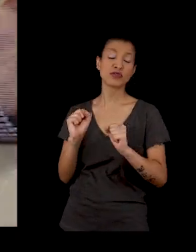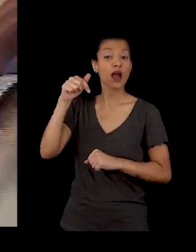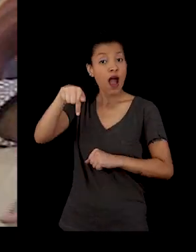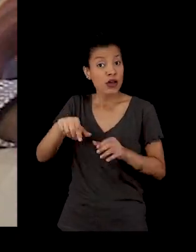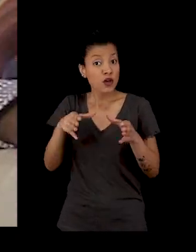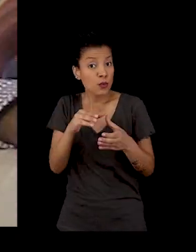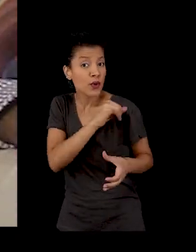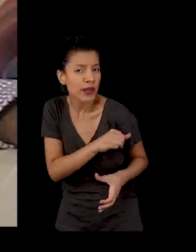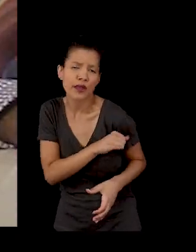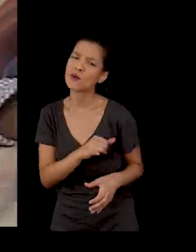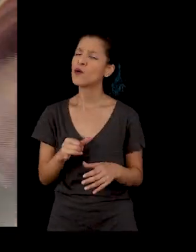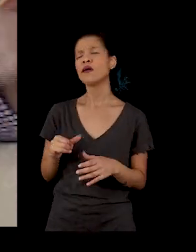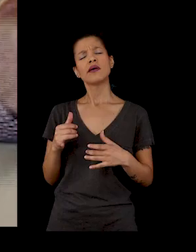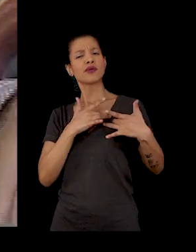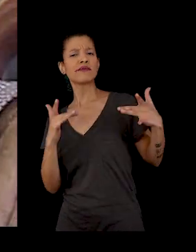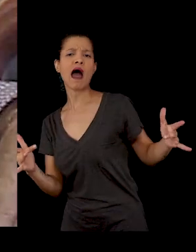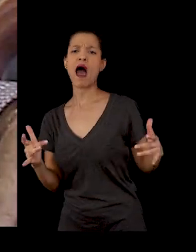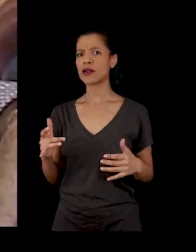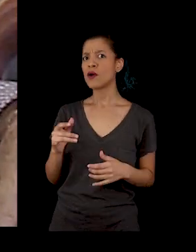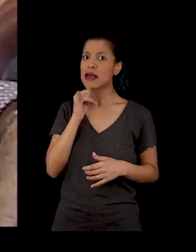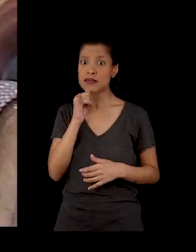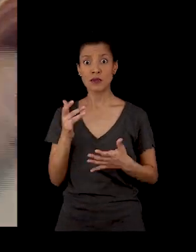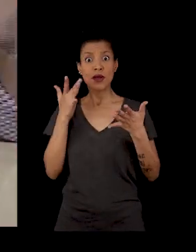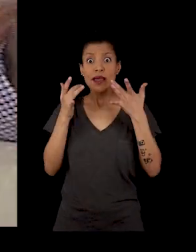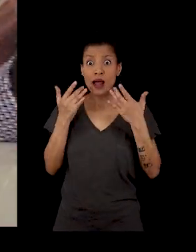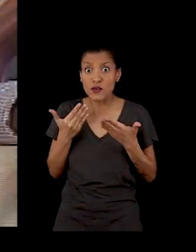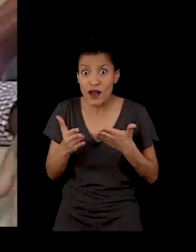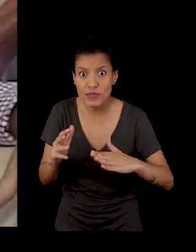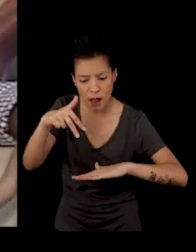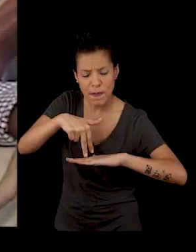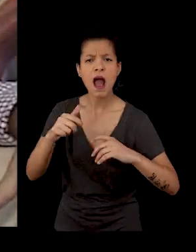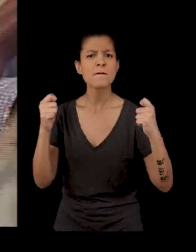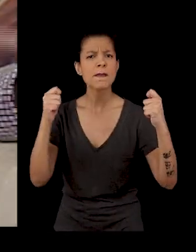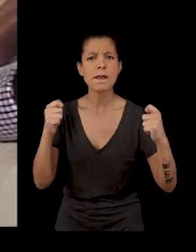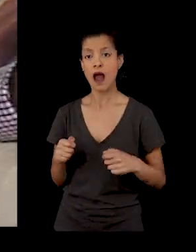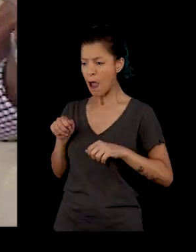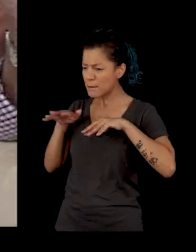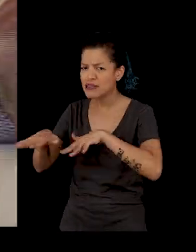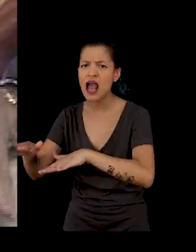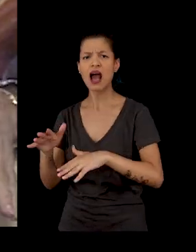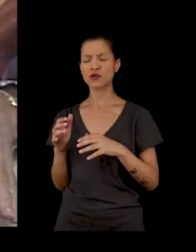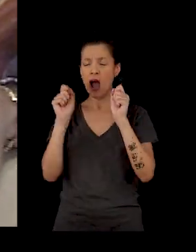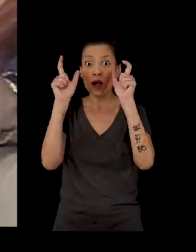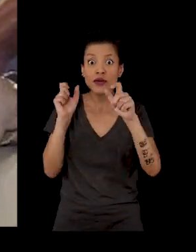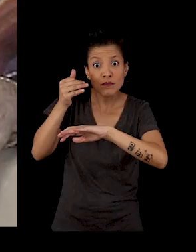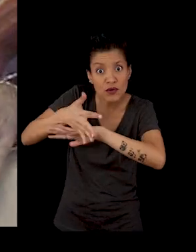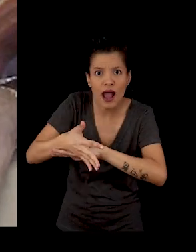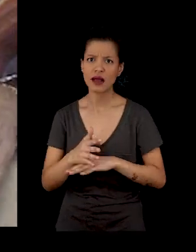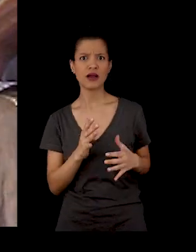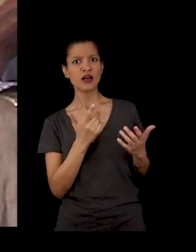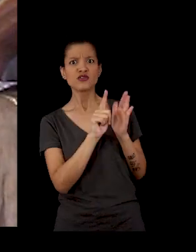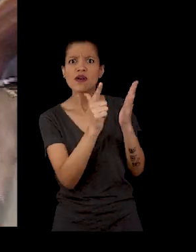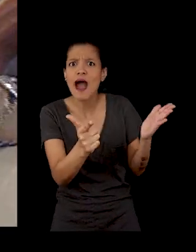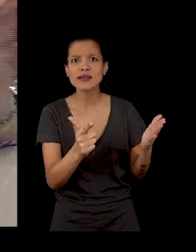foi solidária, leu manifestos em boca de cena, fizemos passeatas, noite de vigília, os jornais se solidarizaram